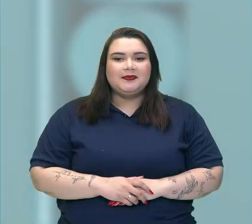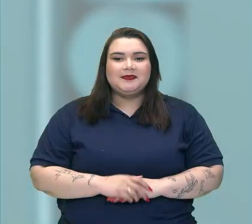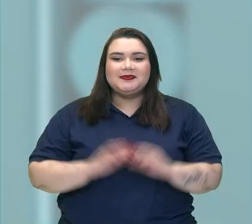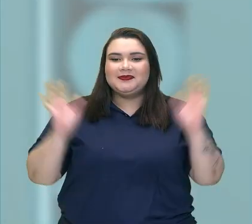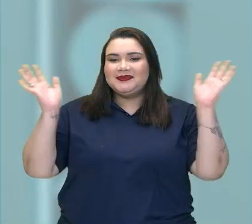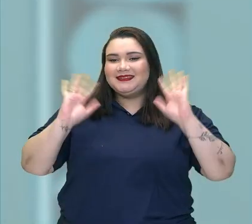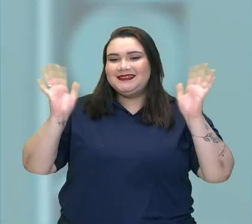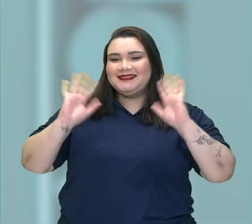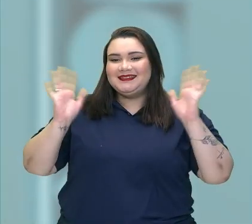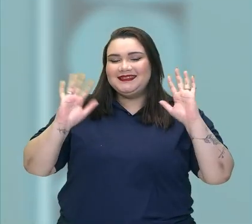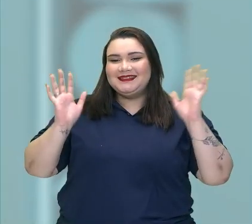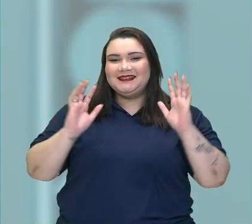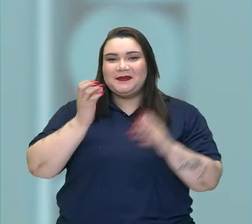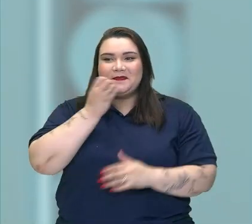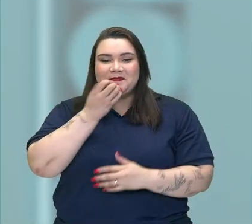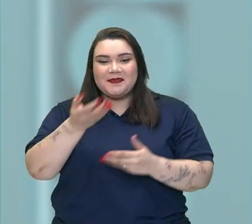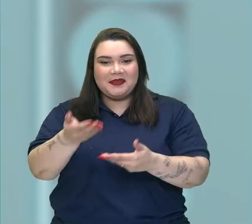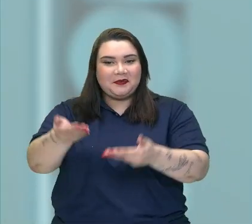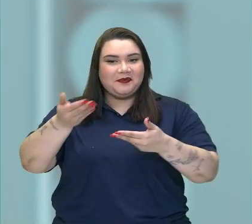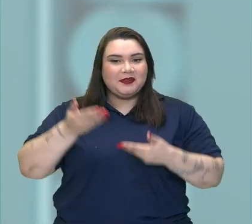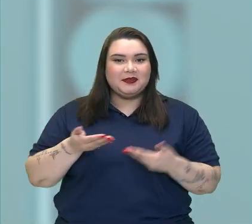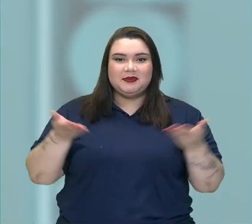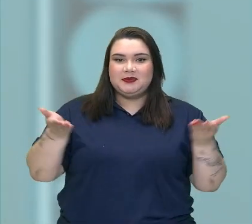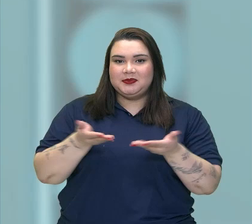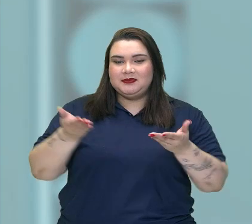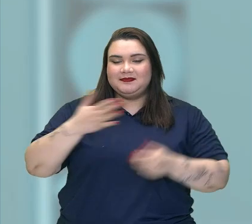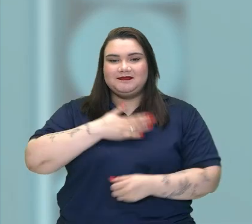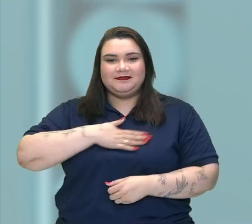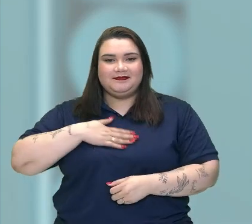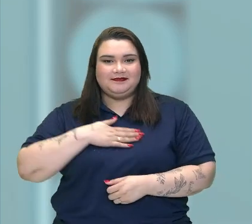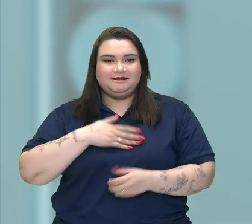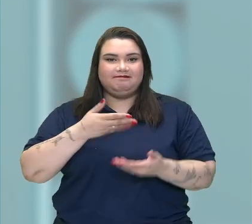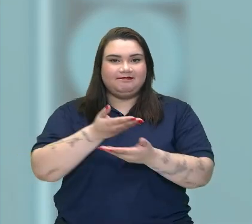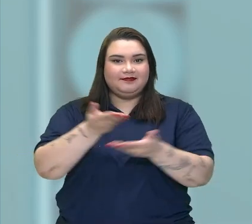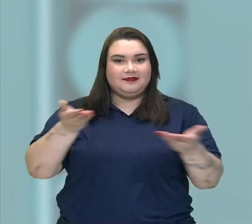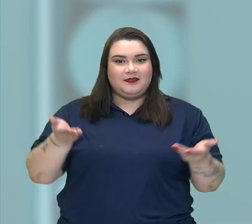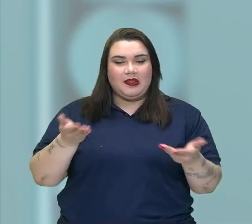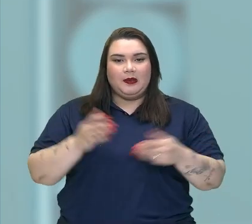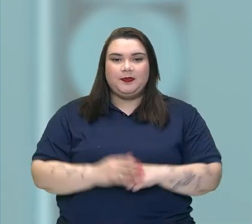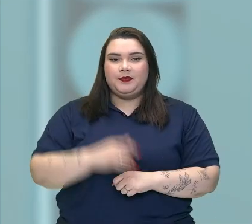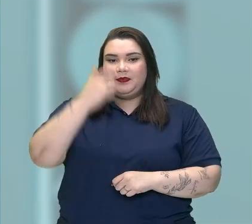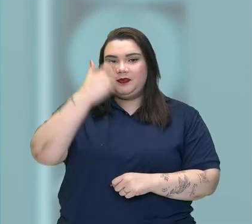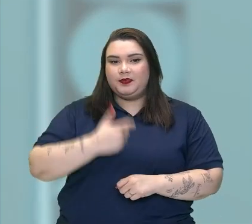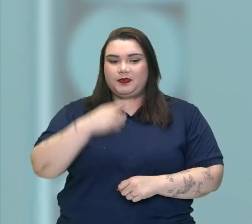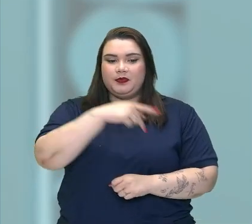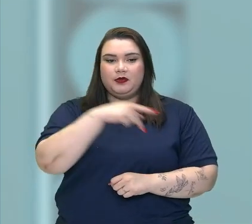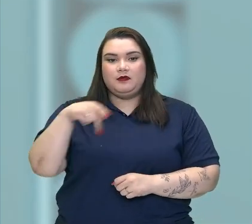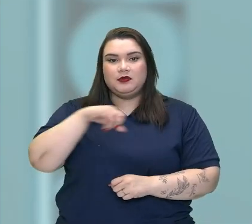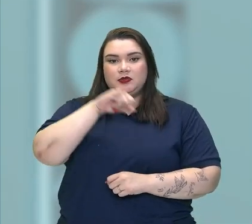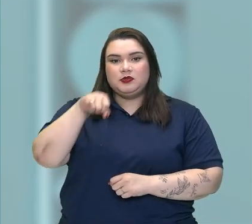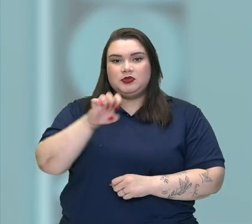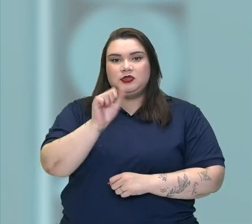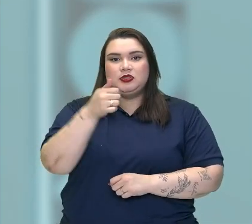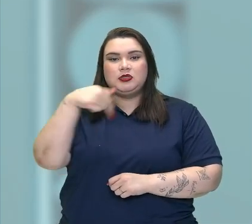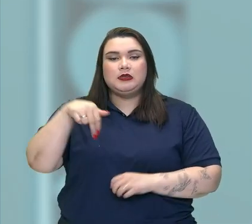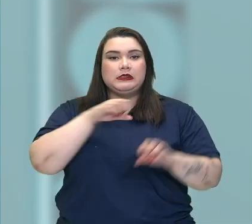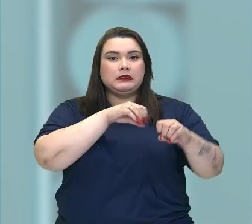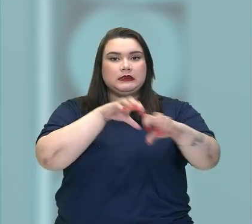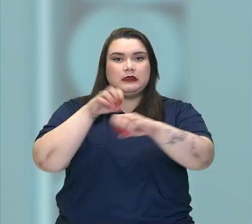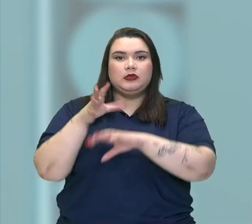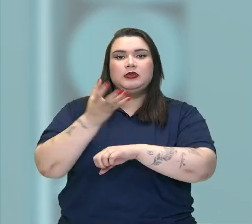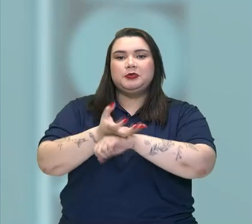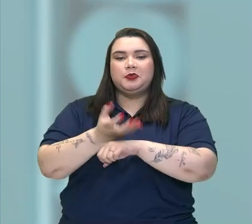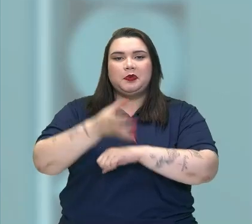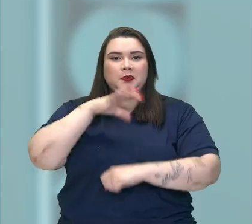Olá, olá! Sejam todos muito bem-vindos, é um prazer ter todos vocês aqui. Eu sou o professor Jean Torres, do componente de língua